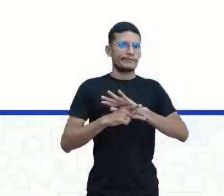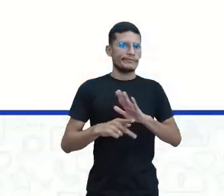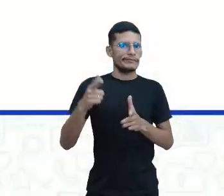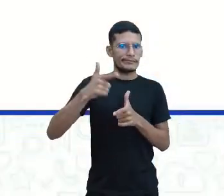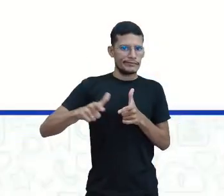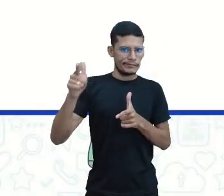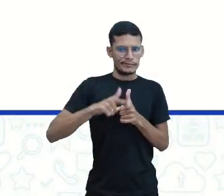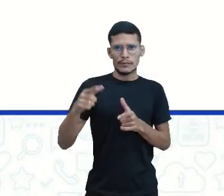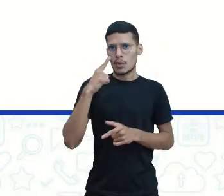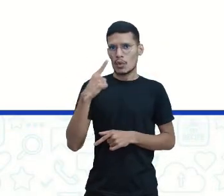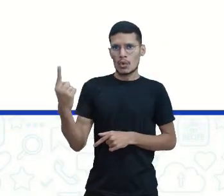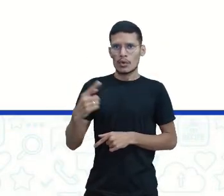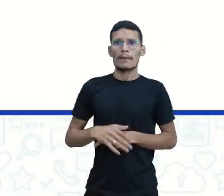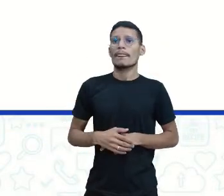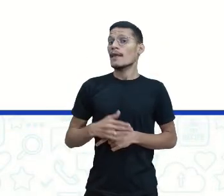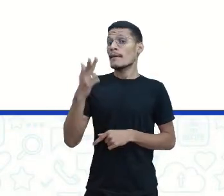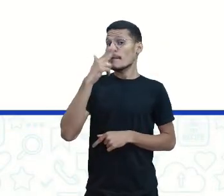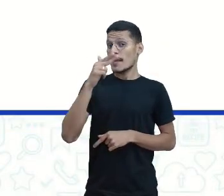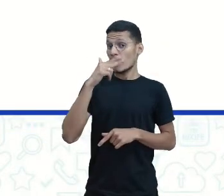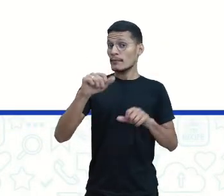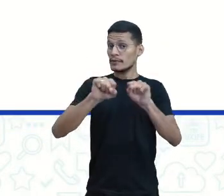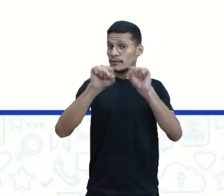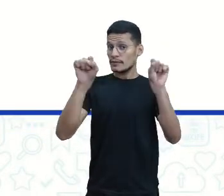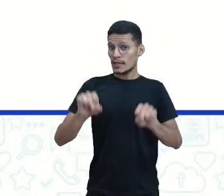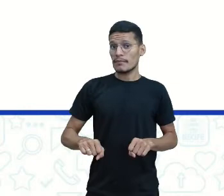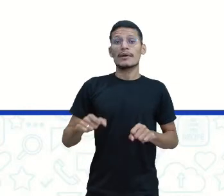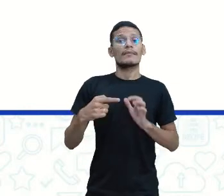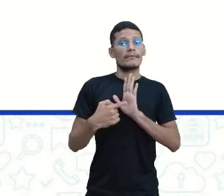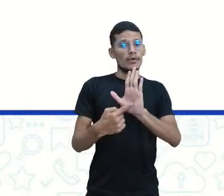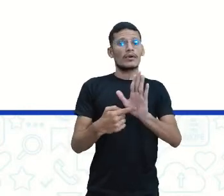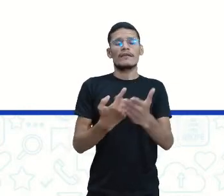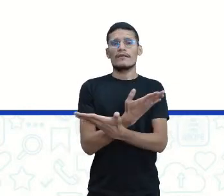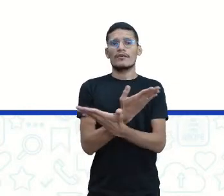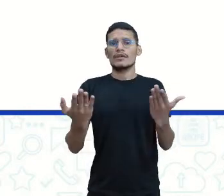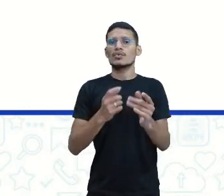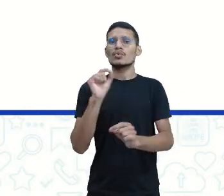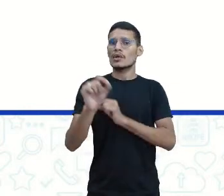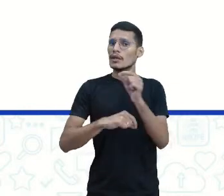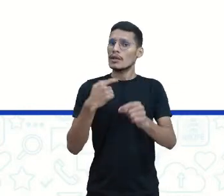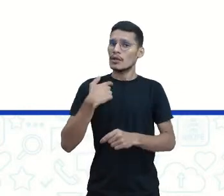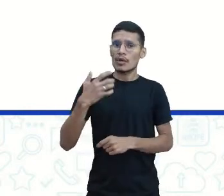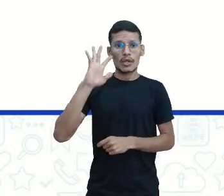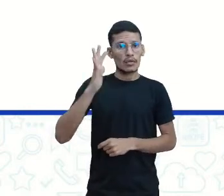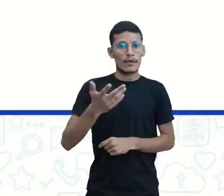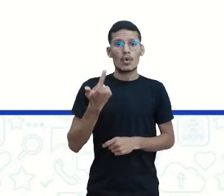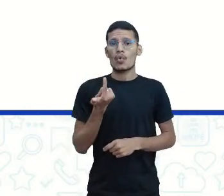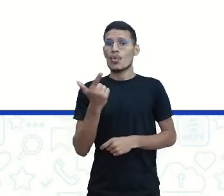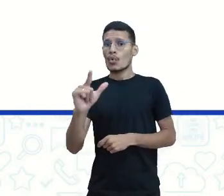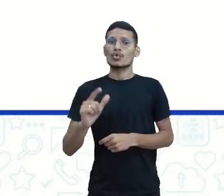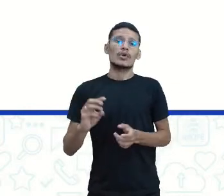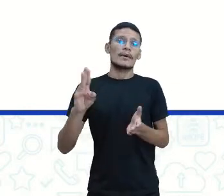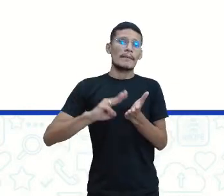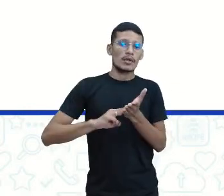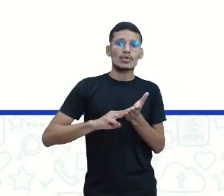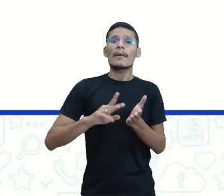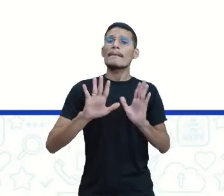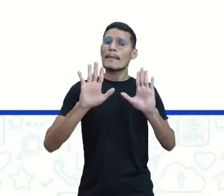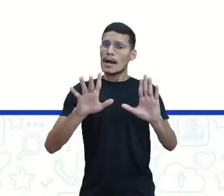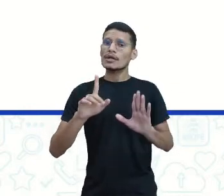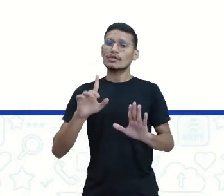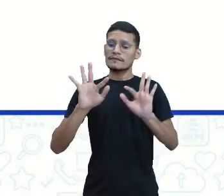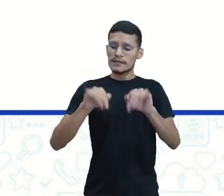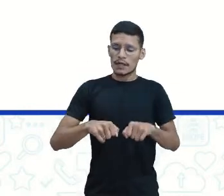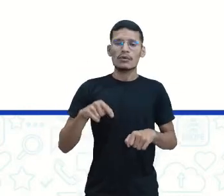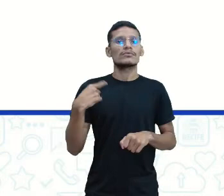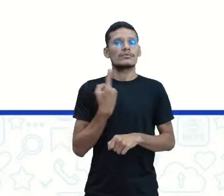aqui comigo, ó. Peguei o mesmo sistema, tá, para mostrar para você que eu vou resolver por outro método e que no final a gente vai encontrar